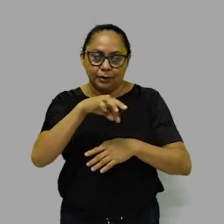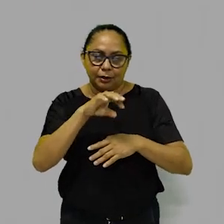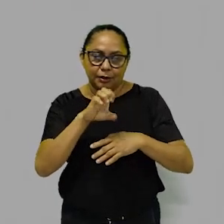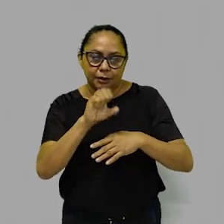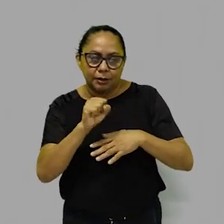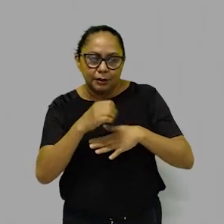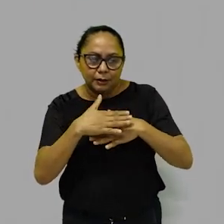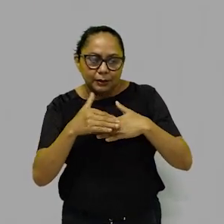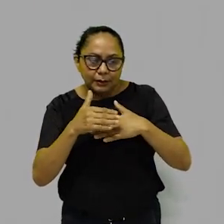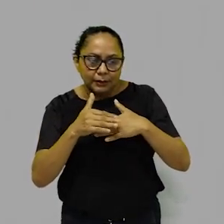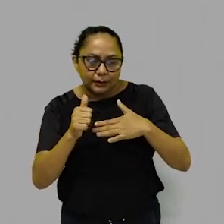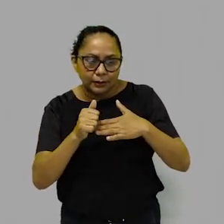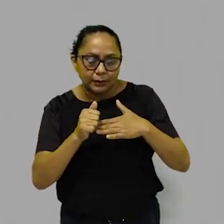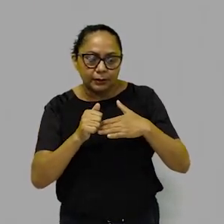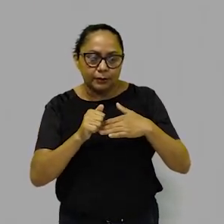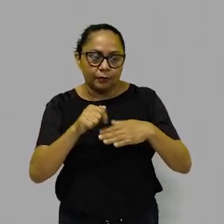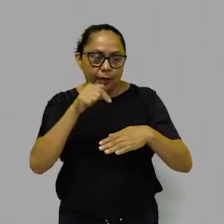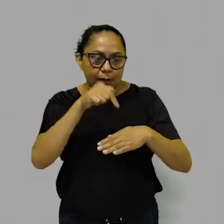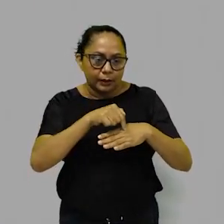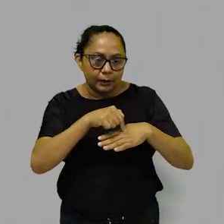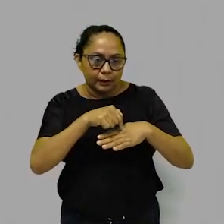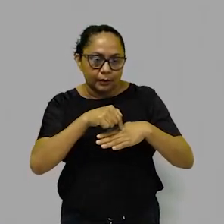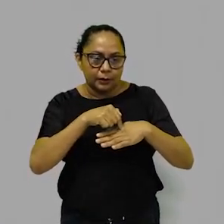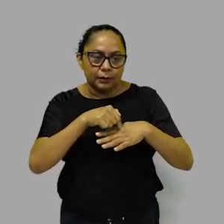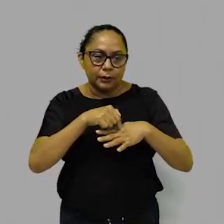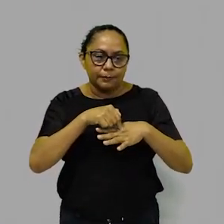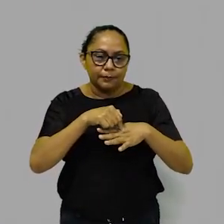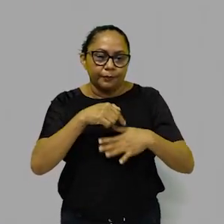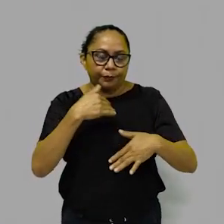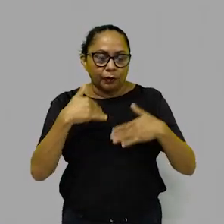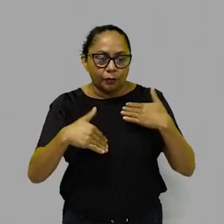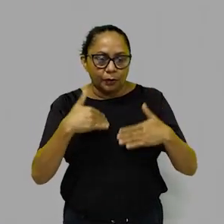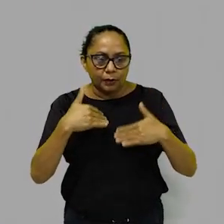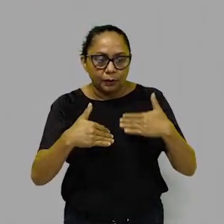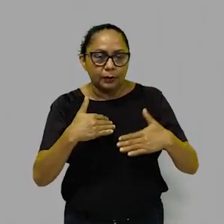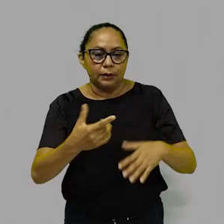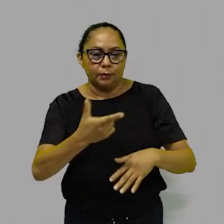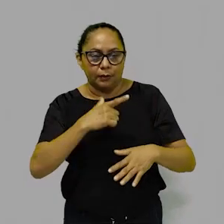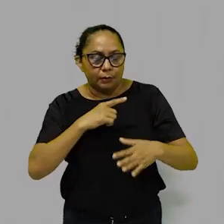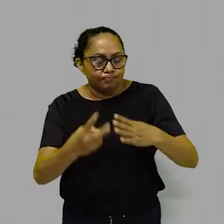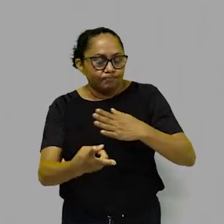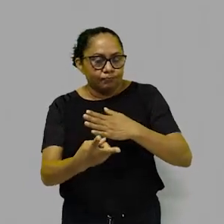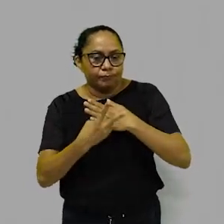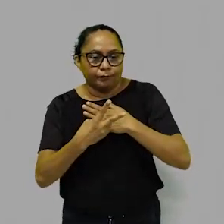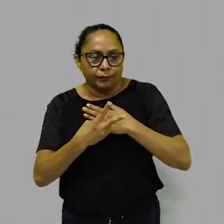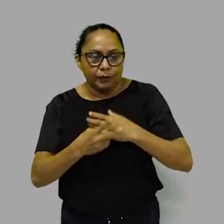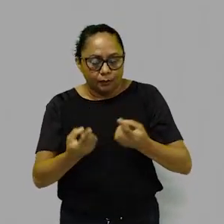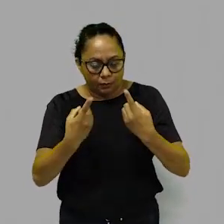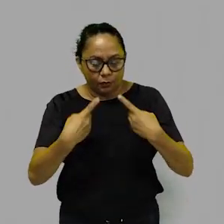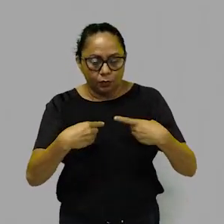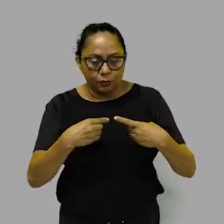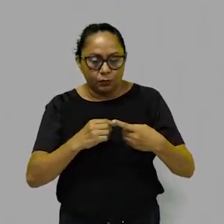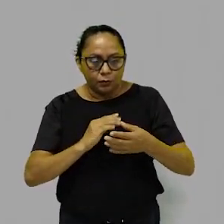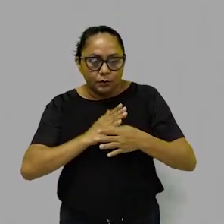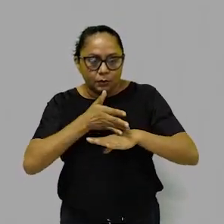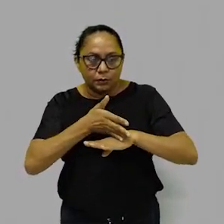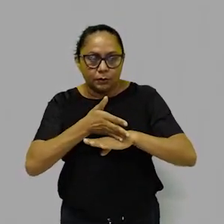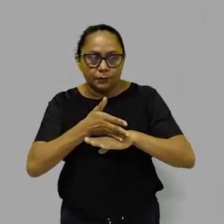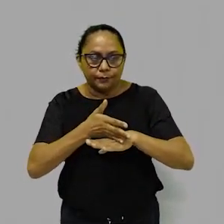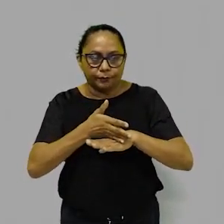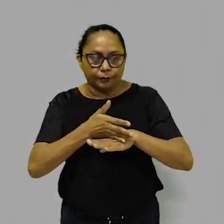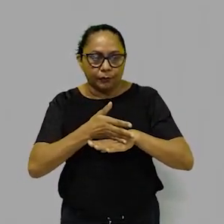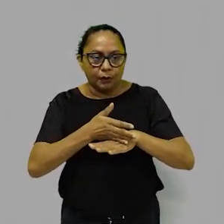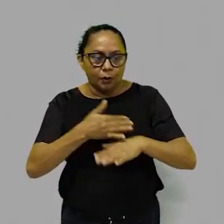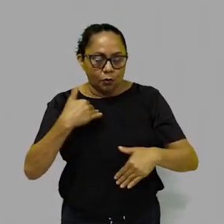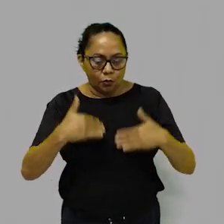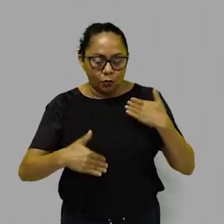uma maneira que o organismo tem de se defender contra invasores. Então, você vai sentir, o corpo ele vai